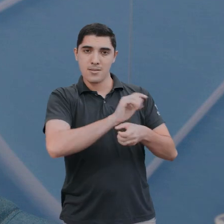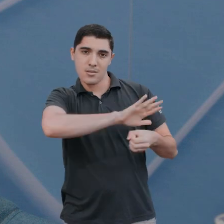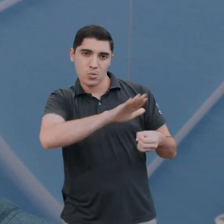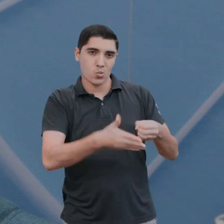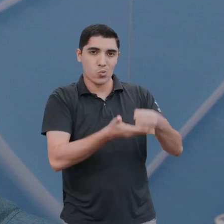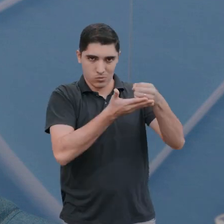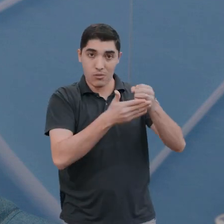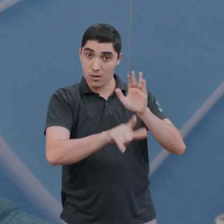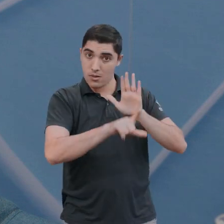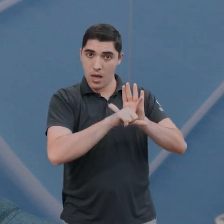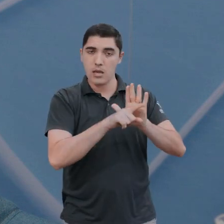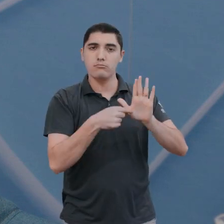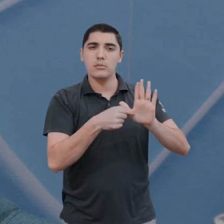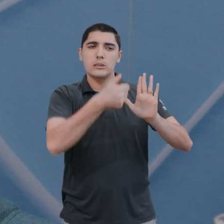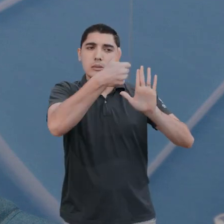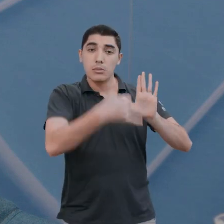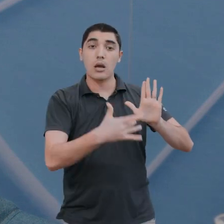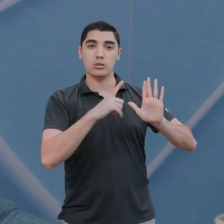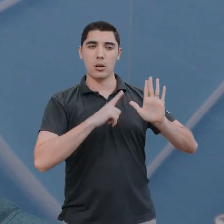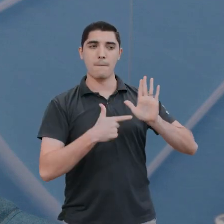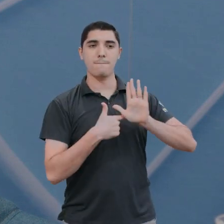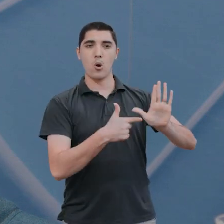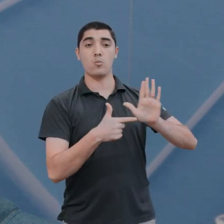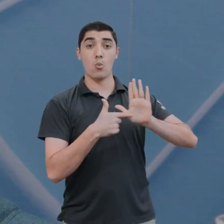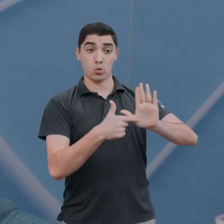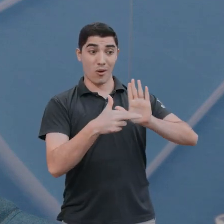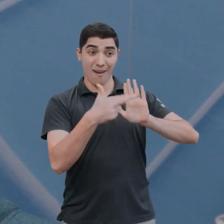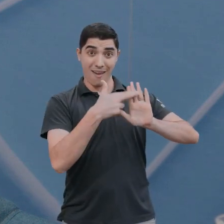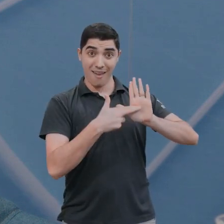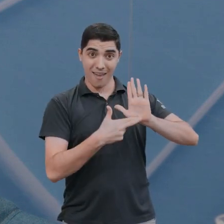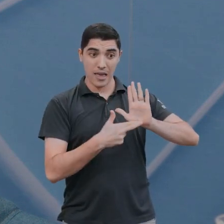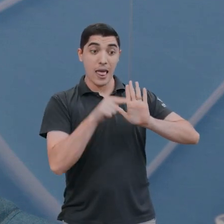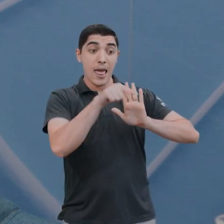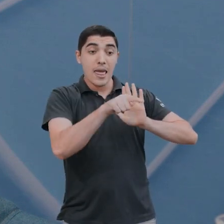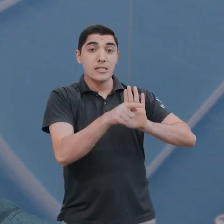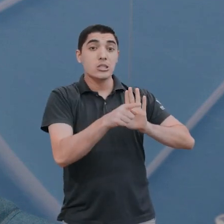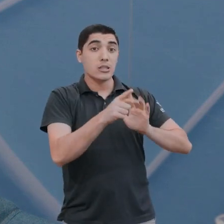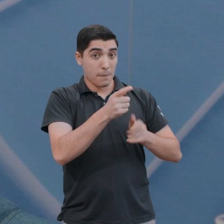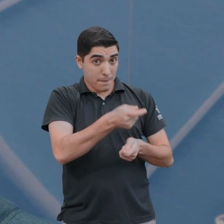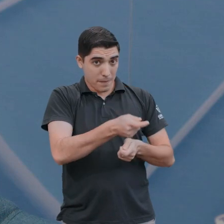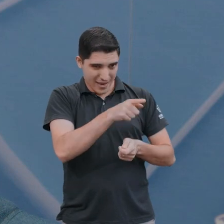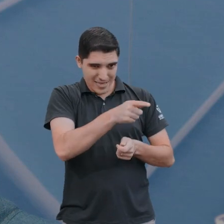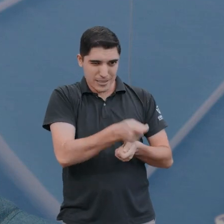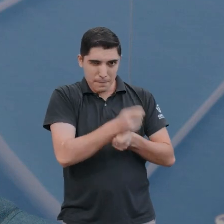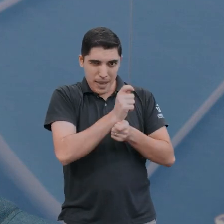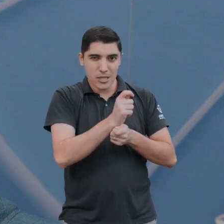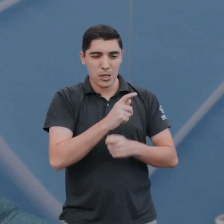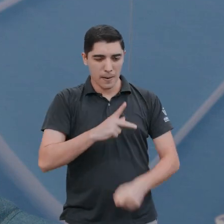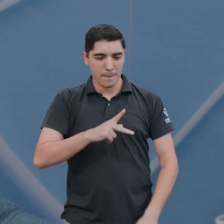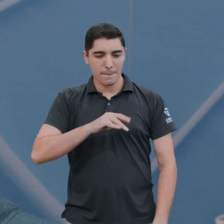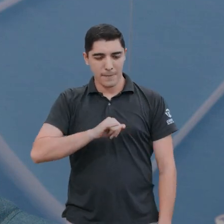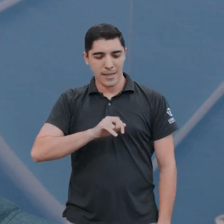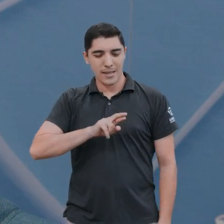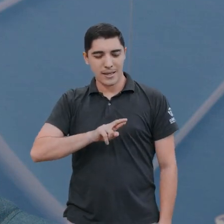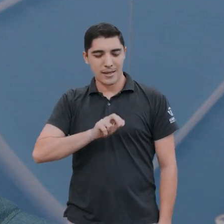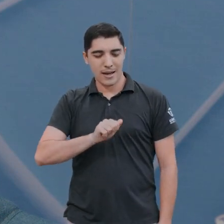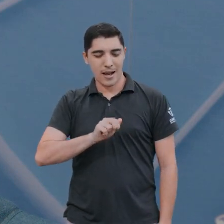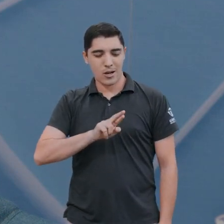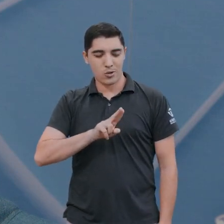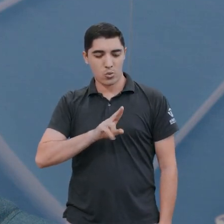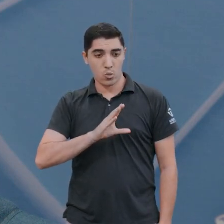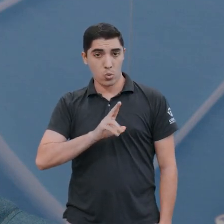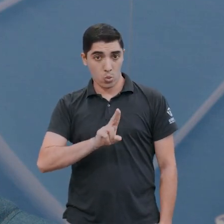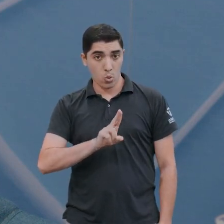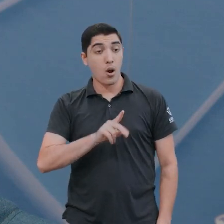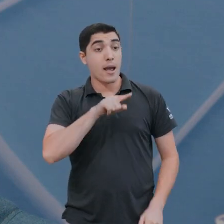Pesca Sustentável, que estipulou algumas regras para a pesca desse tipo de peixe, principalmente para o uso